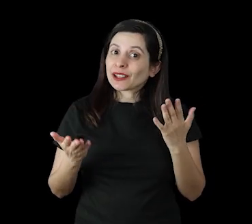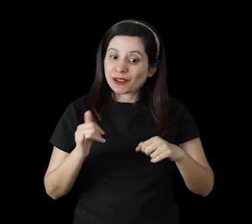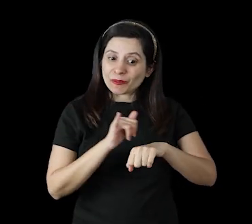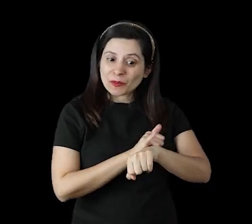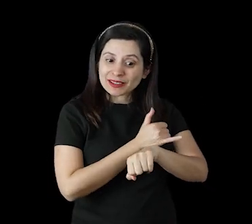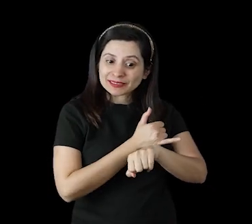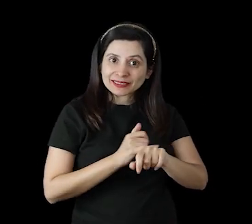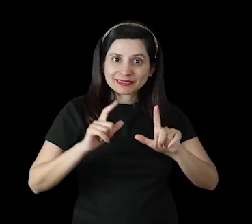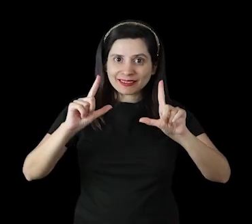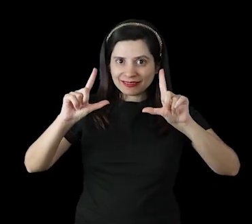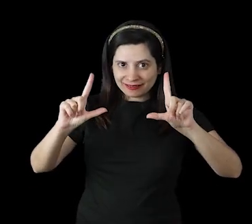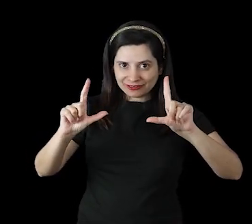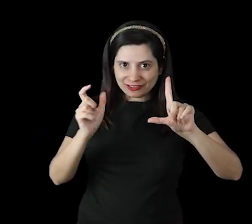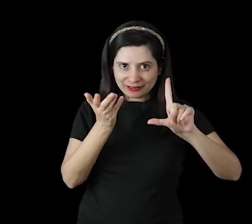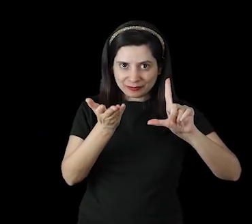que você,